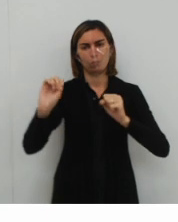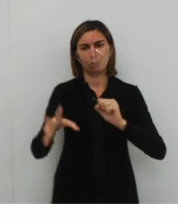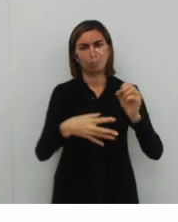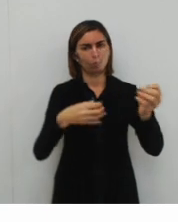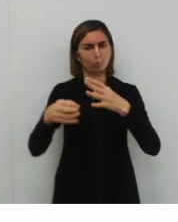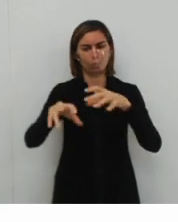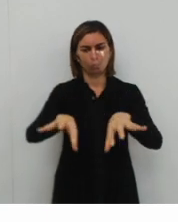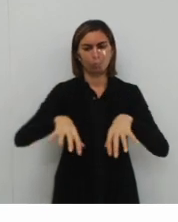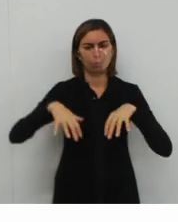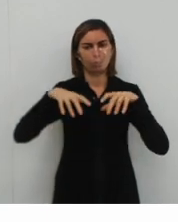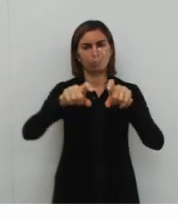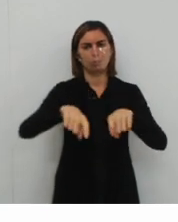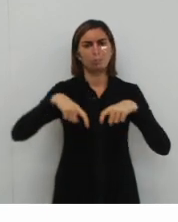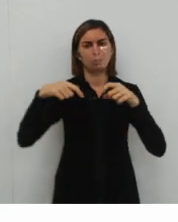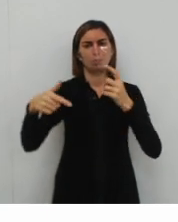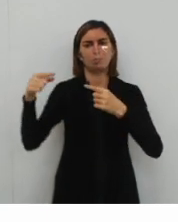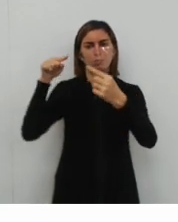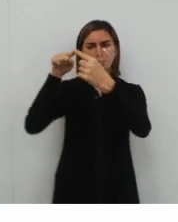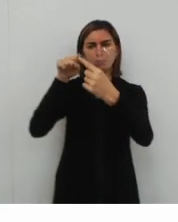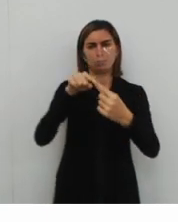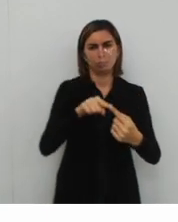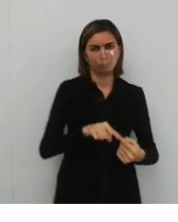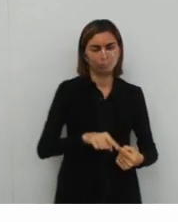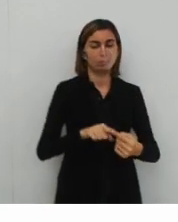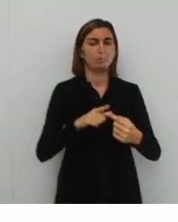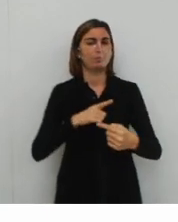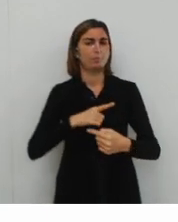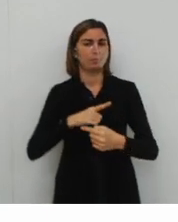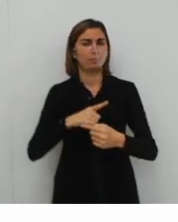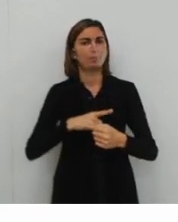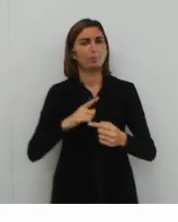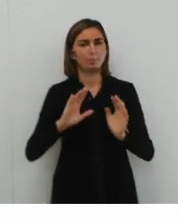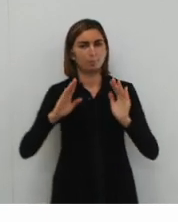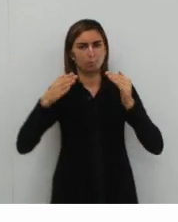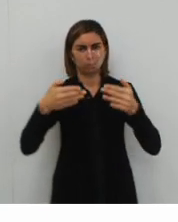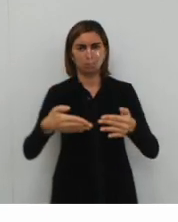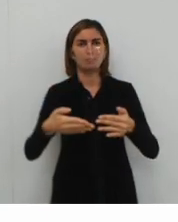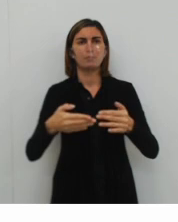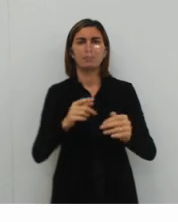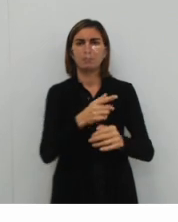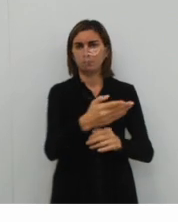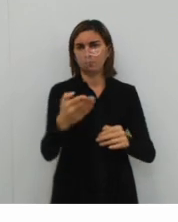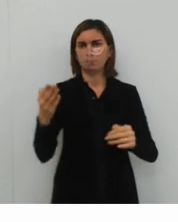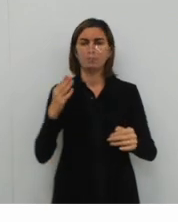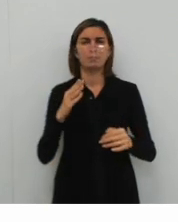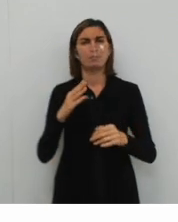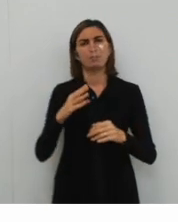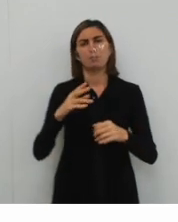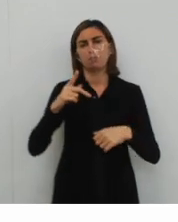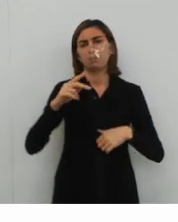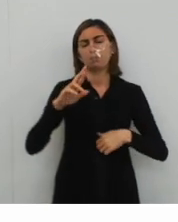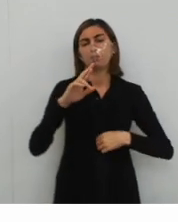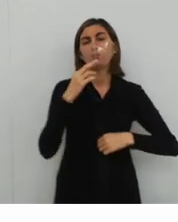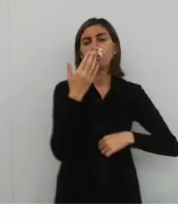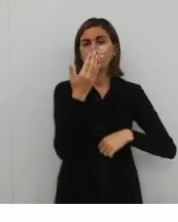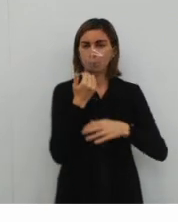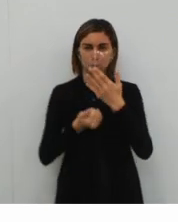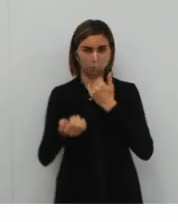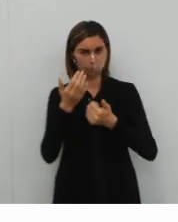campo. Todas essas relações têm por finalidade dimensionar a produção de alimento, ou